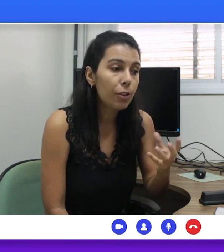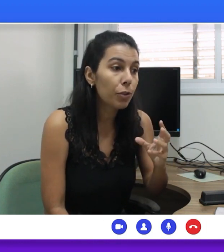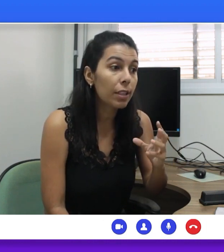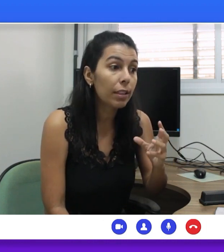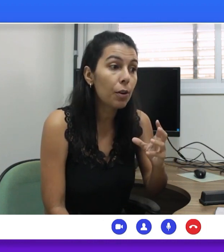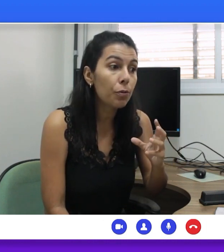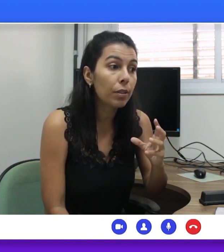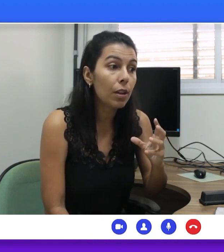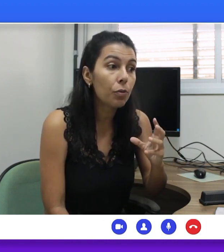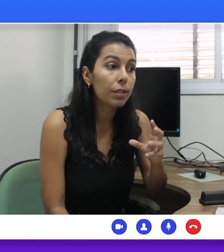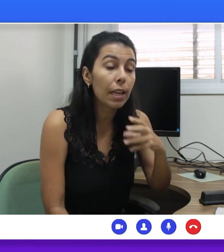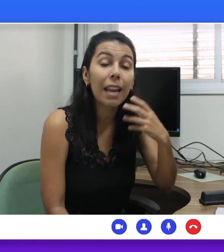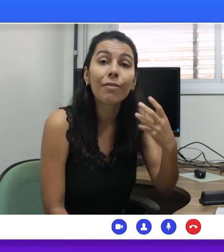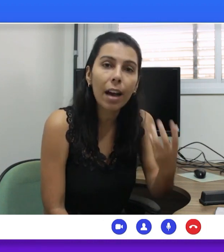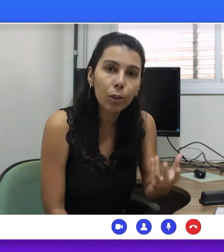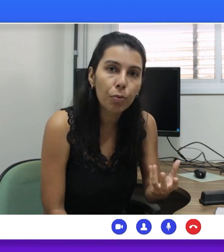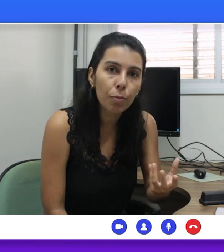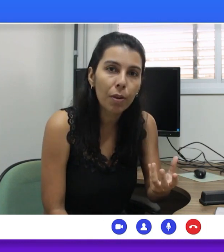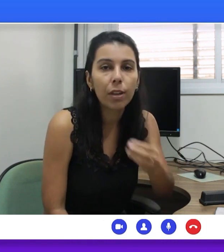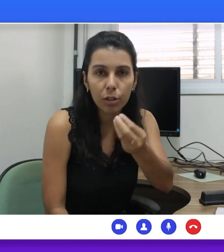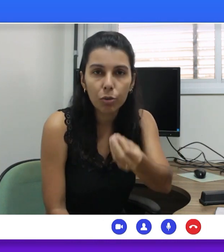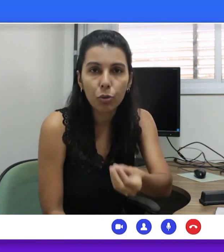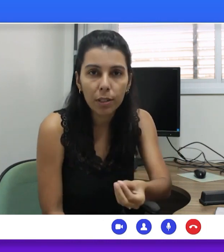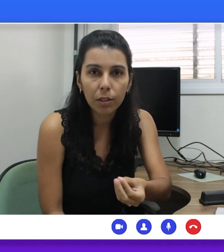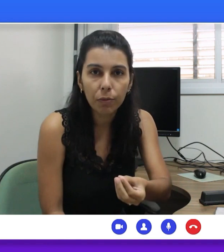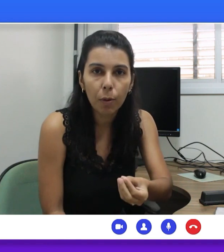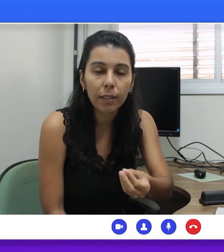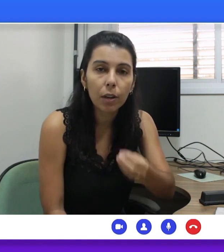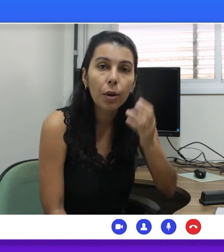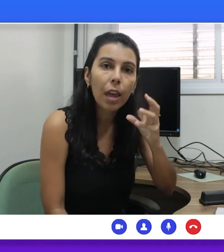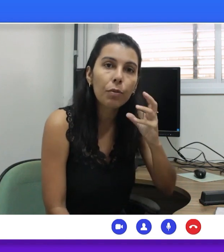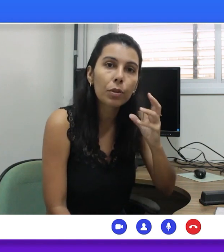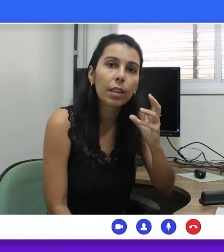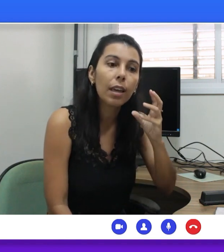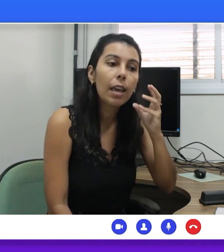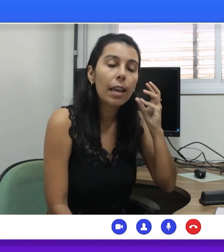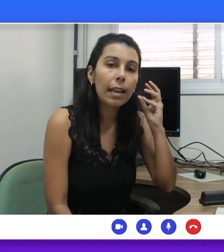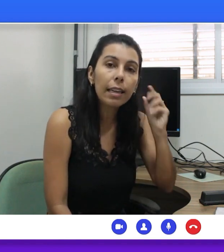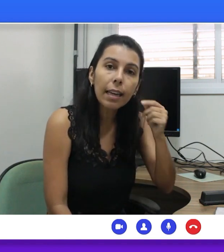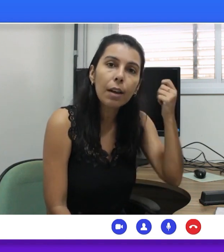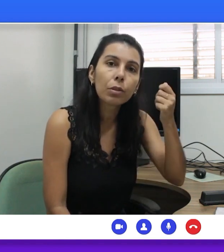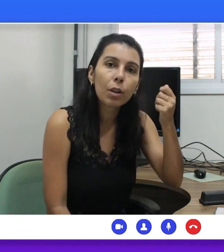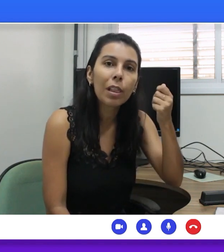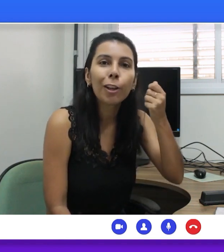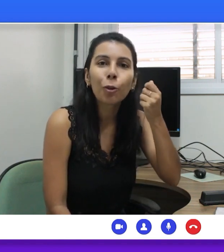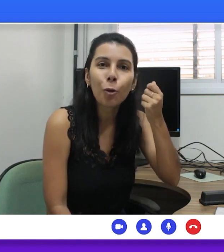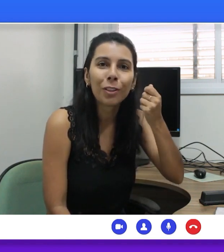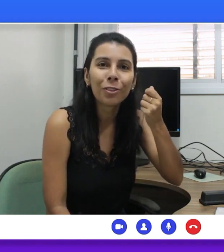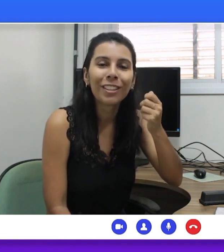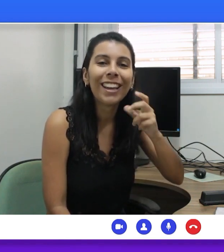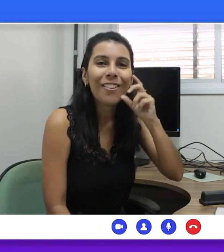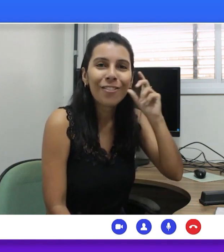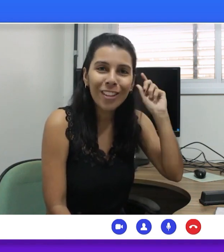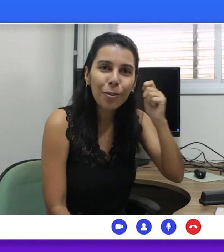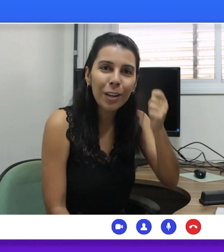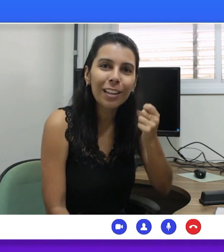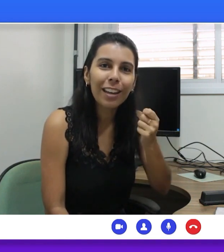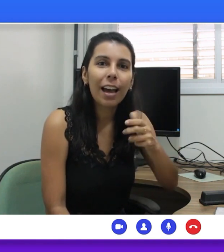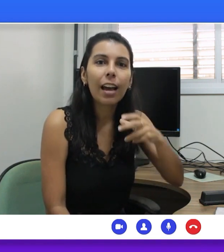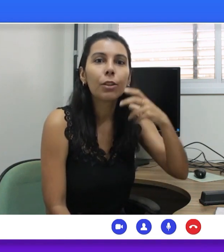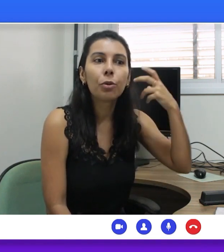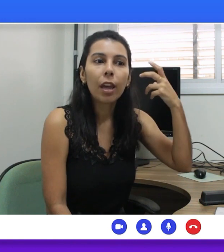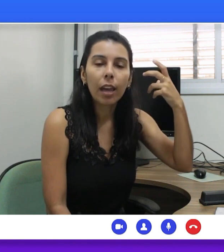desconfiar, de você não ser levado por uma fake news ou uma desinformação, é você ligar o seu alertômetro, né? Fique